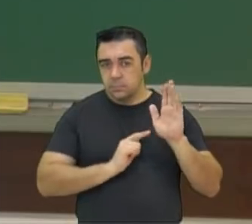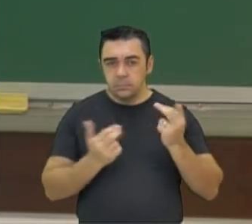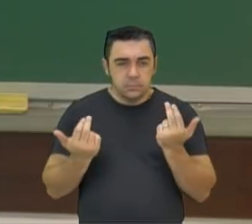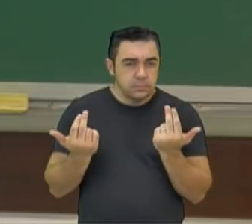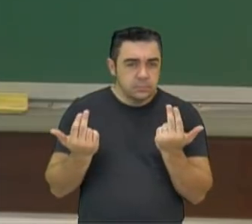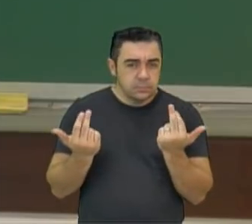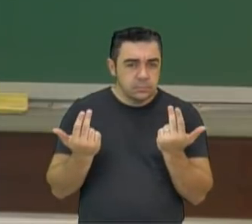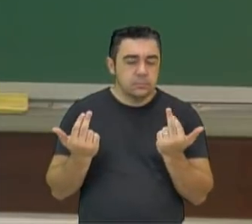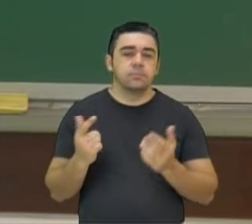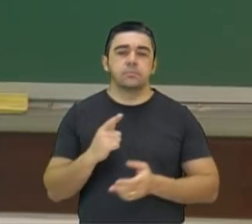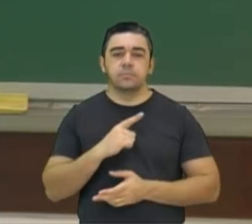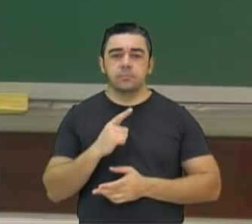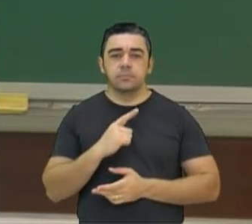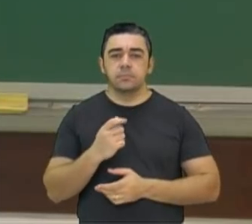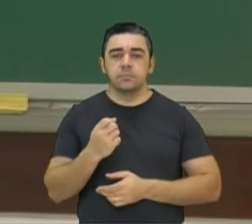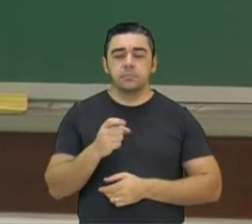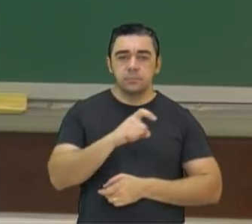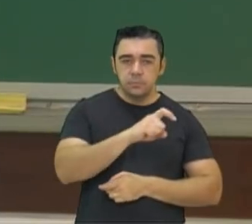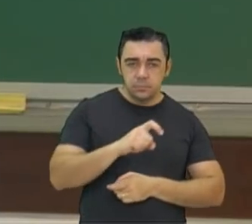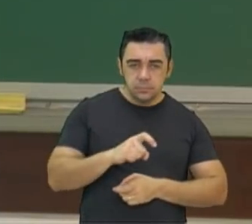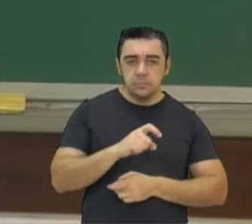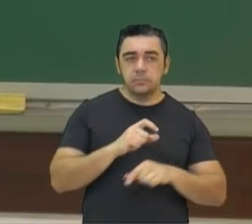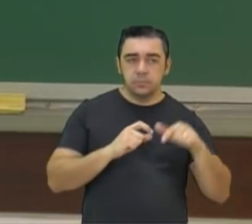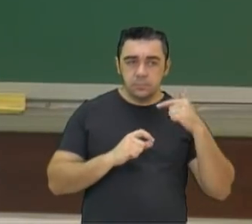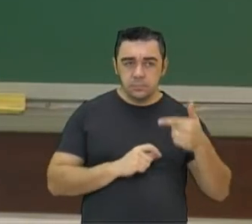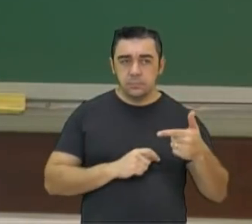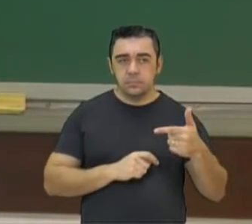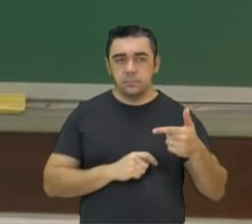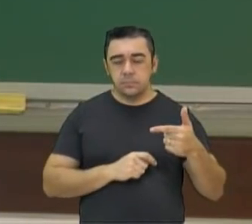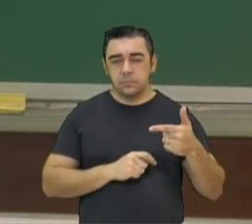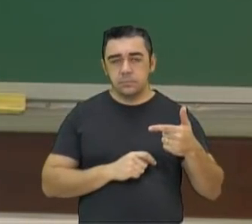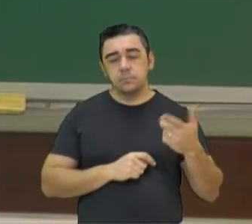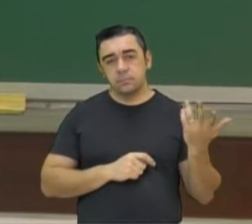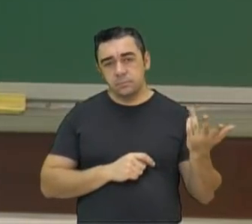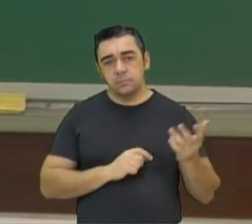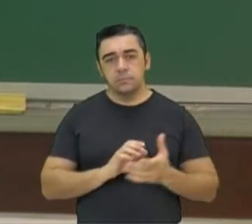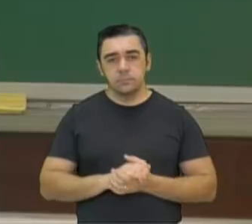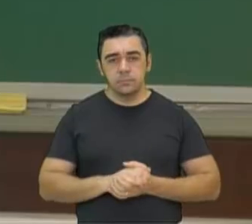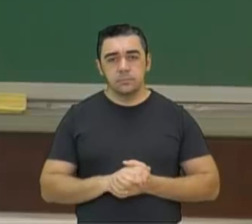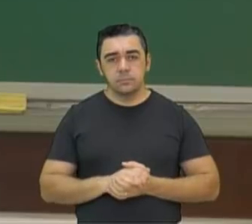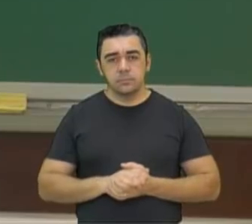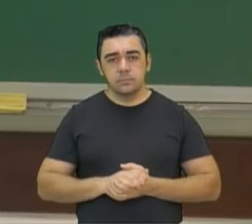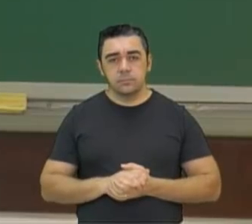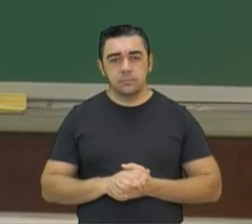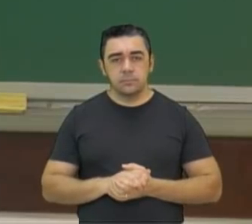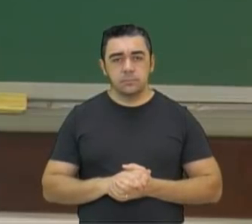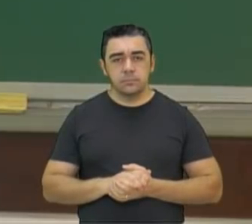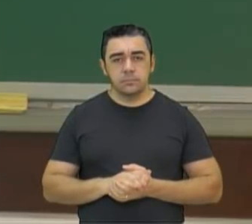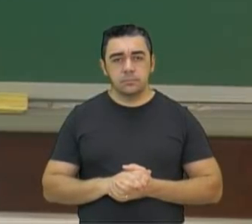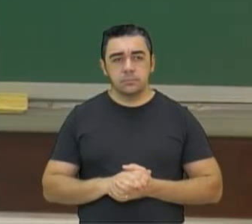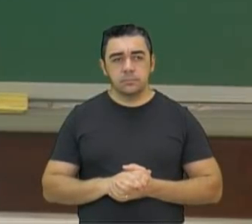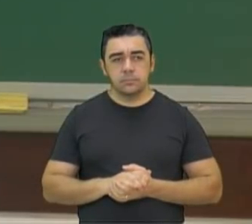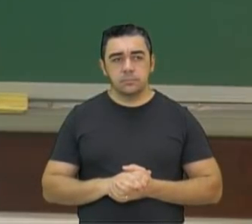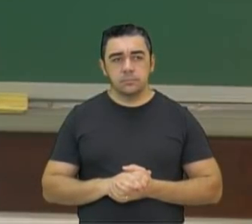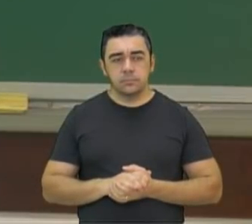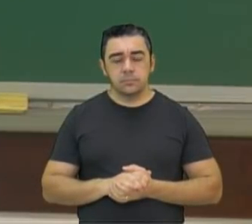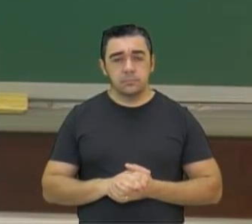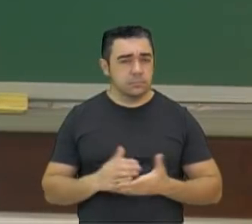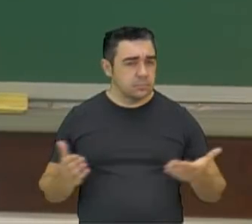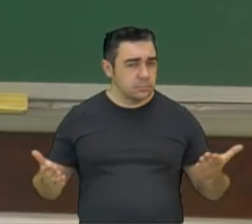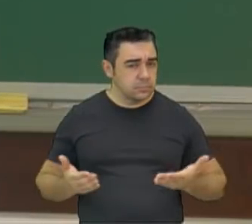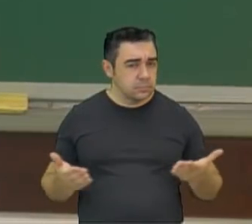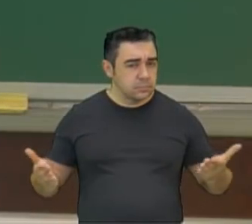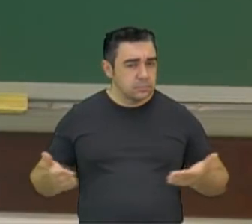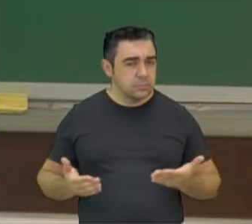iguais, os nossos valores de x devem ser, o nosso valor de x deve ser 2, não é mesmo? E